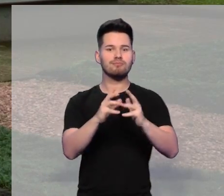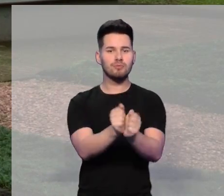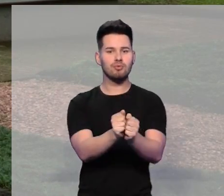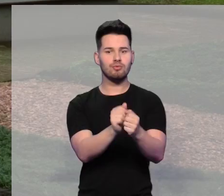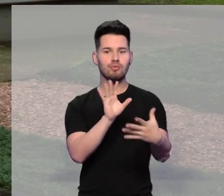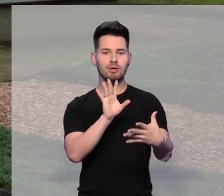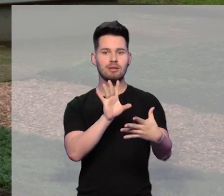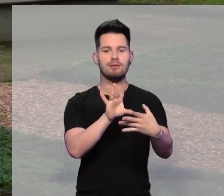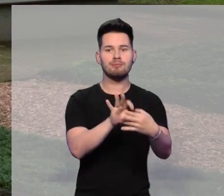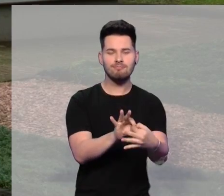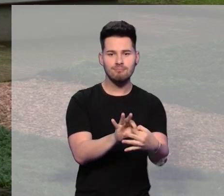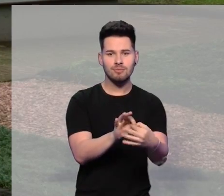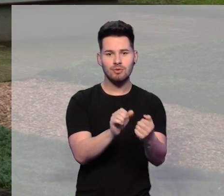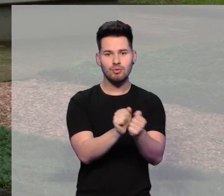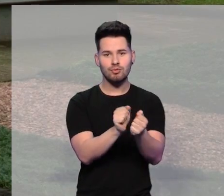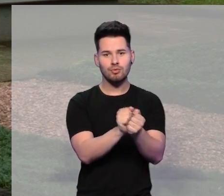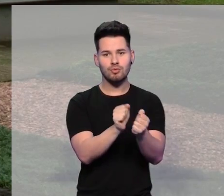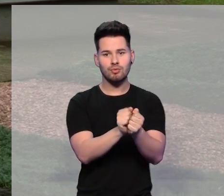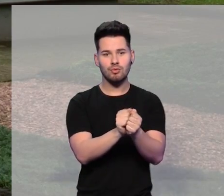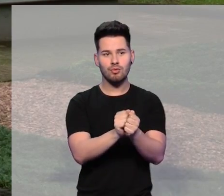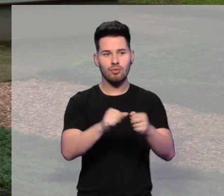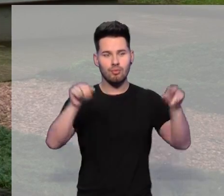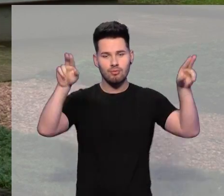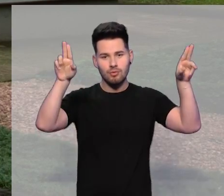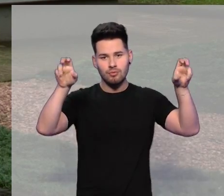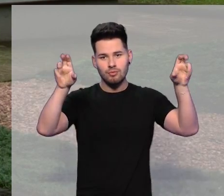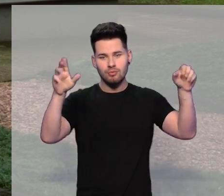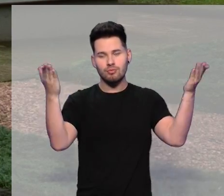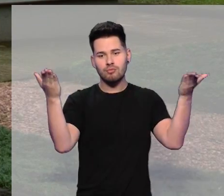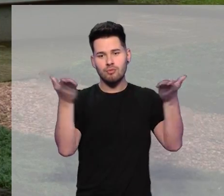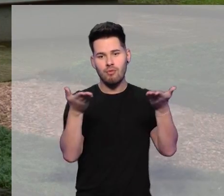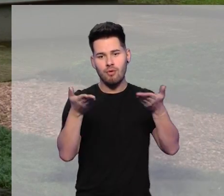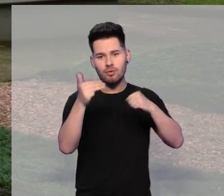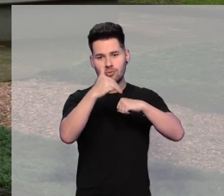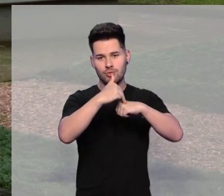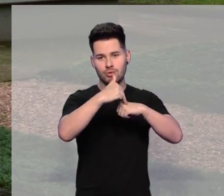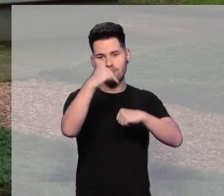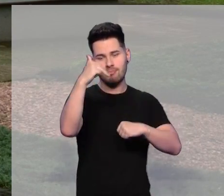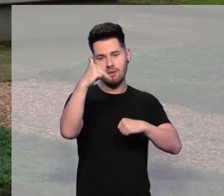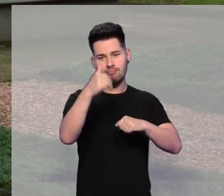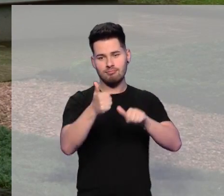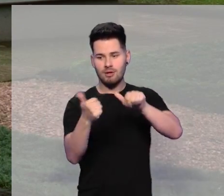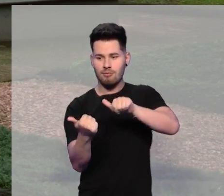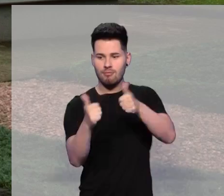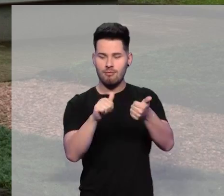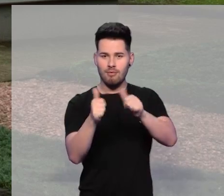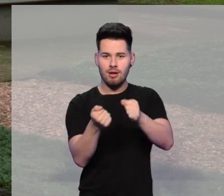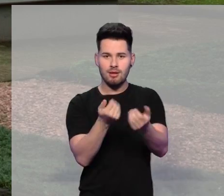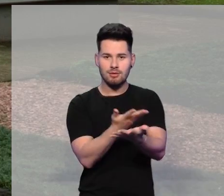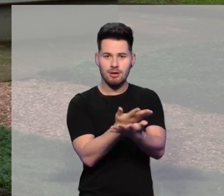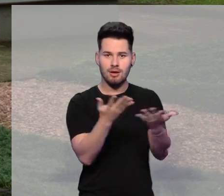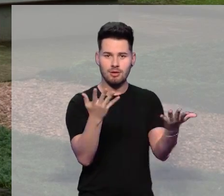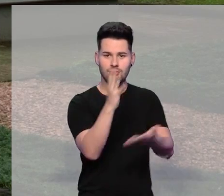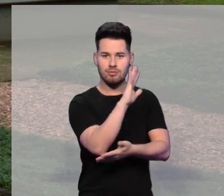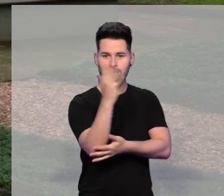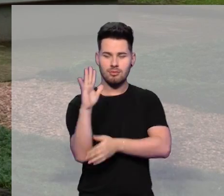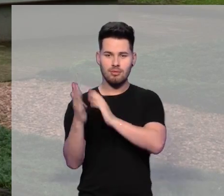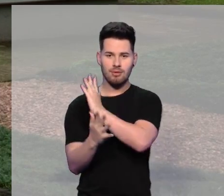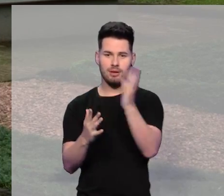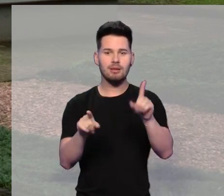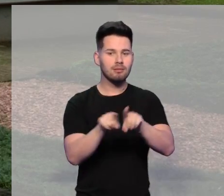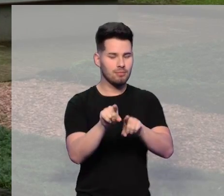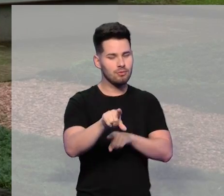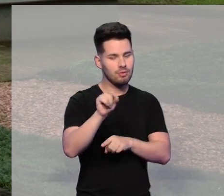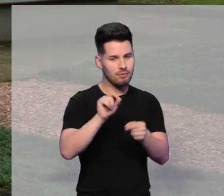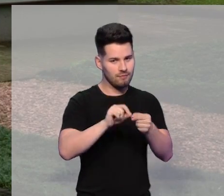tudo culminou com o título atual que eu tenho de mestre em qualidade ambiental, que também eu optei em